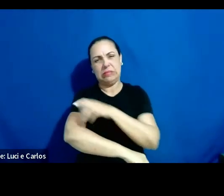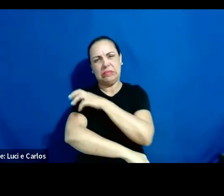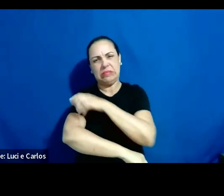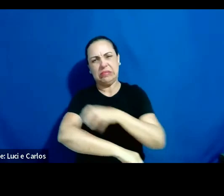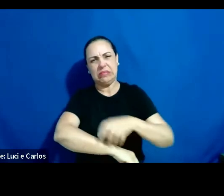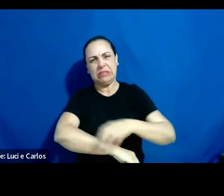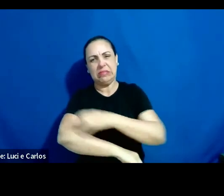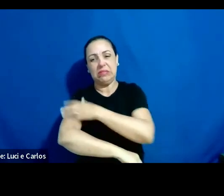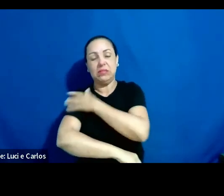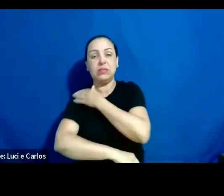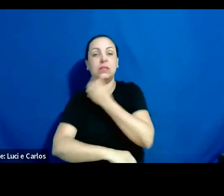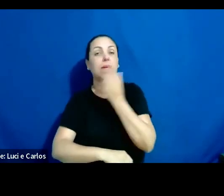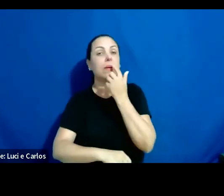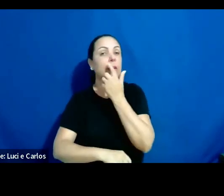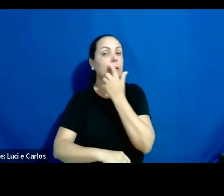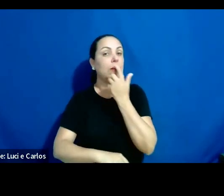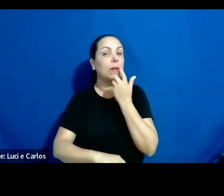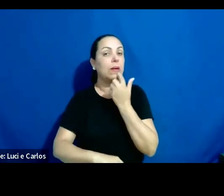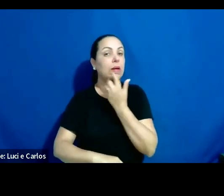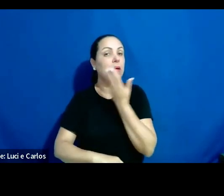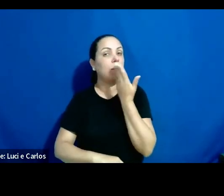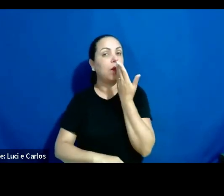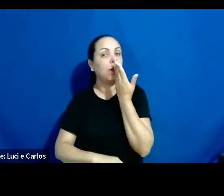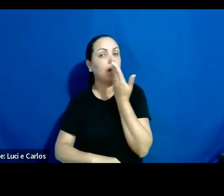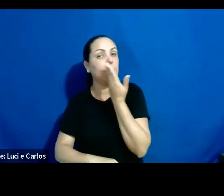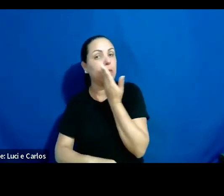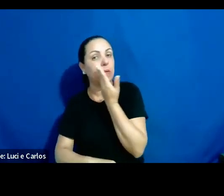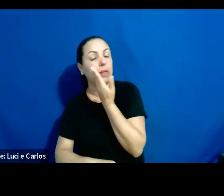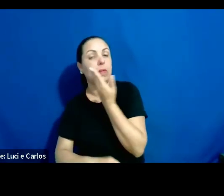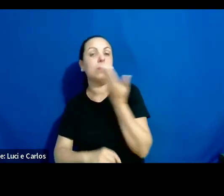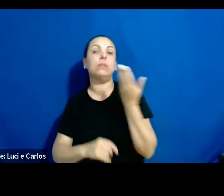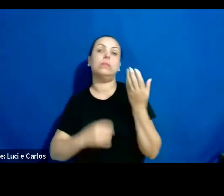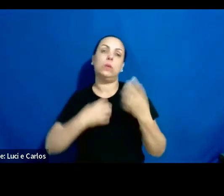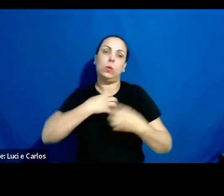tal. Então, tudo isso são indícios de que alguma